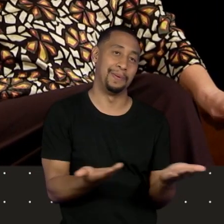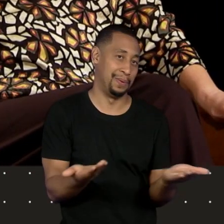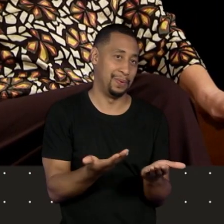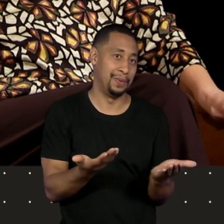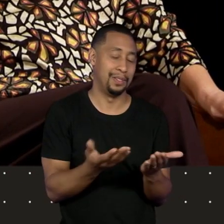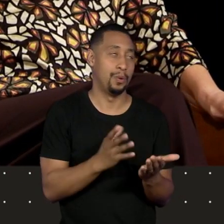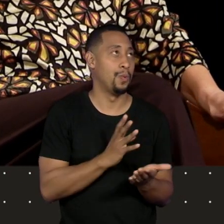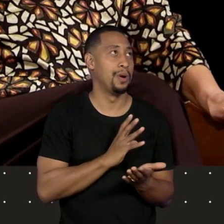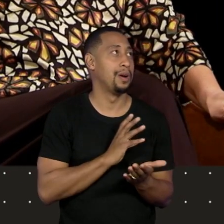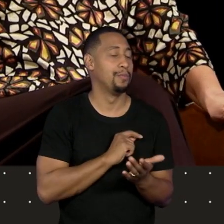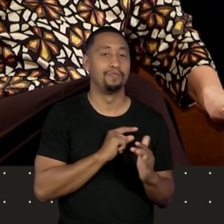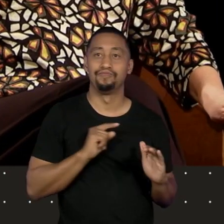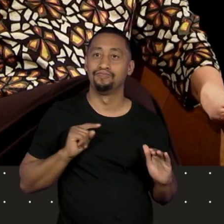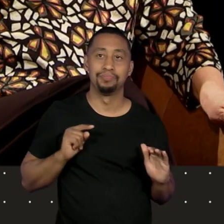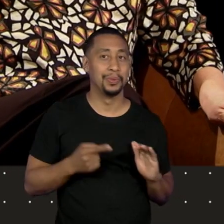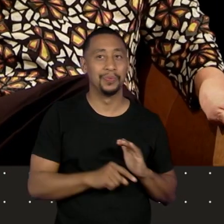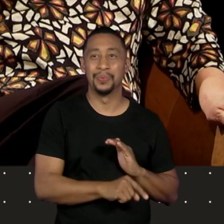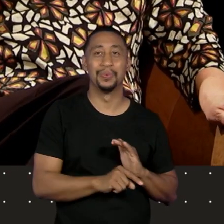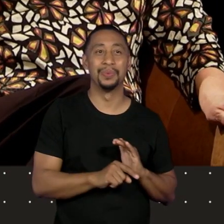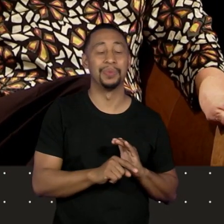pela música brasileira,